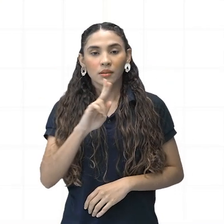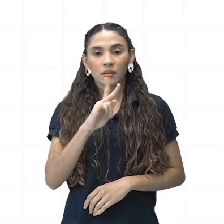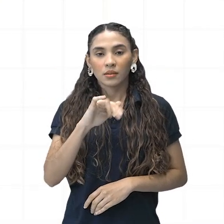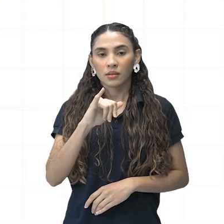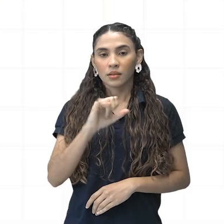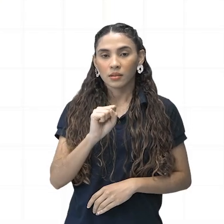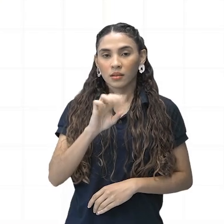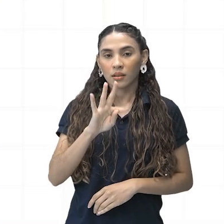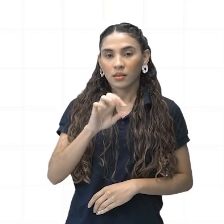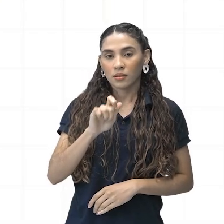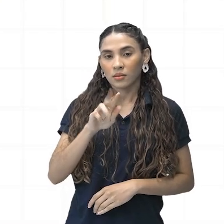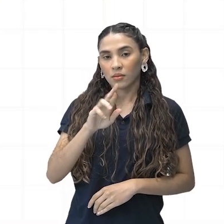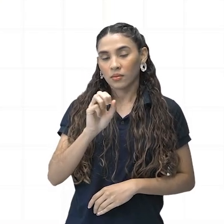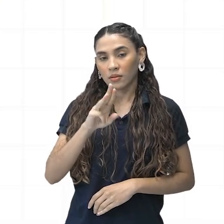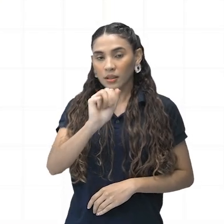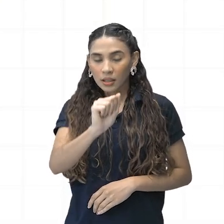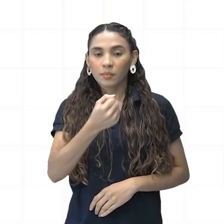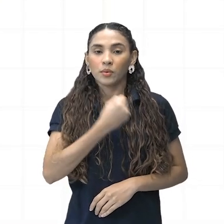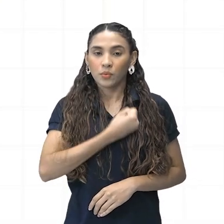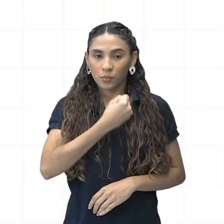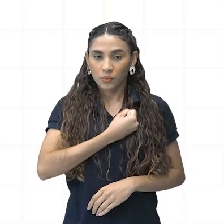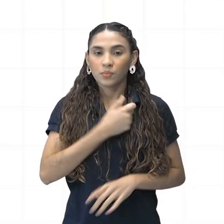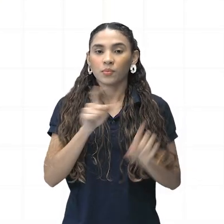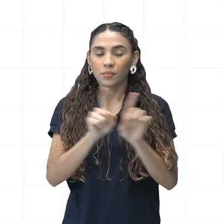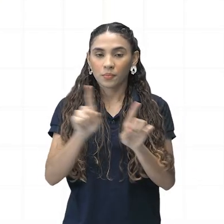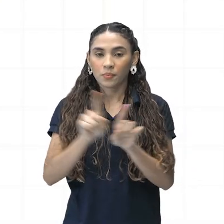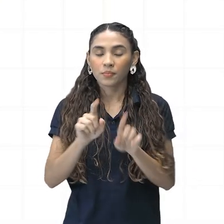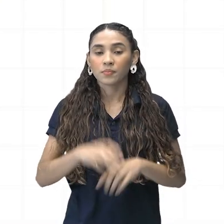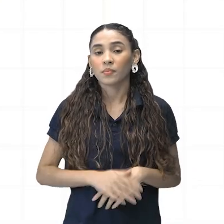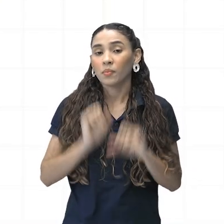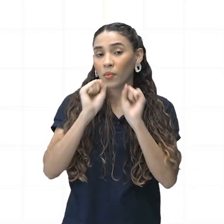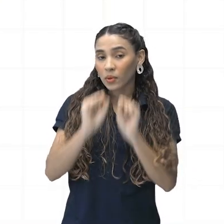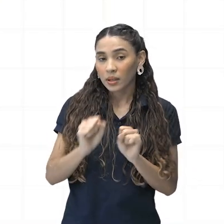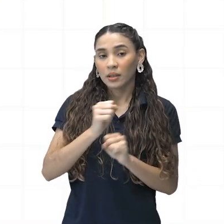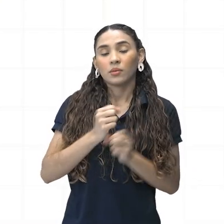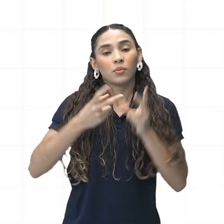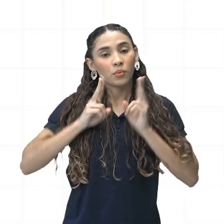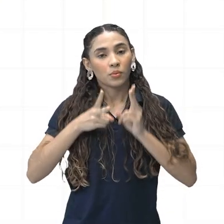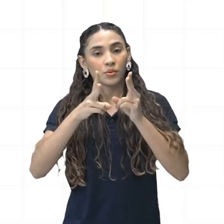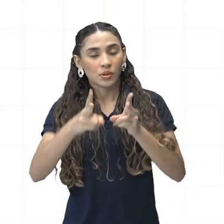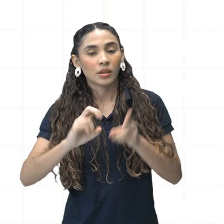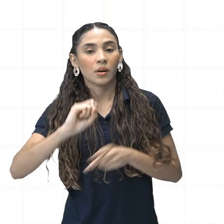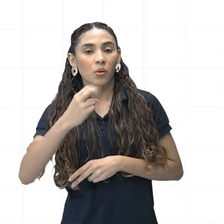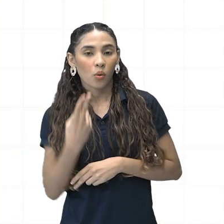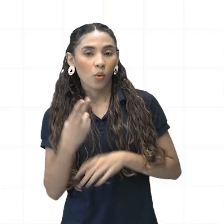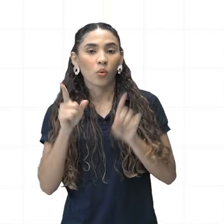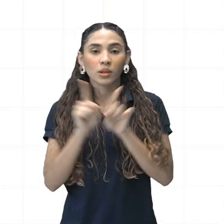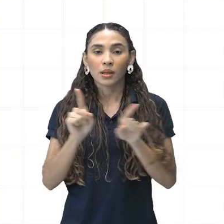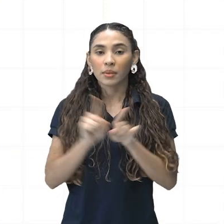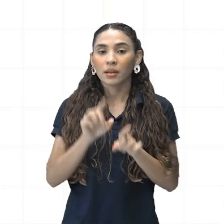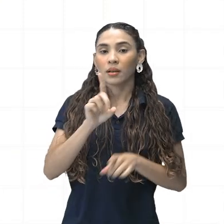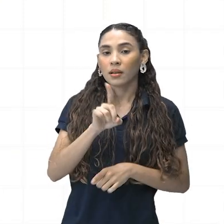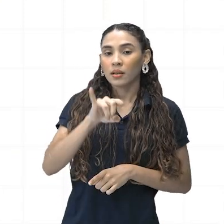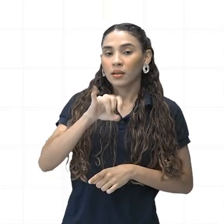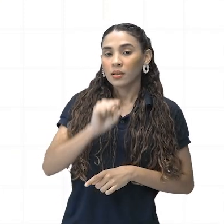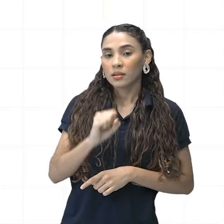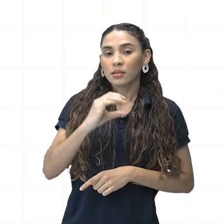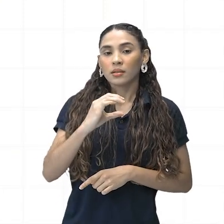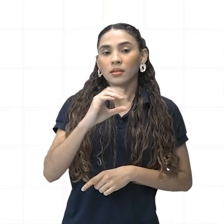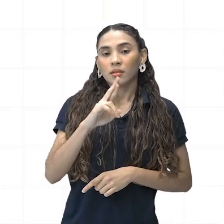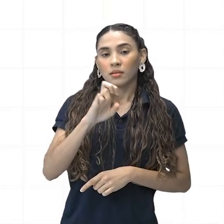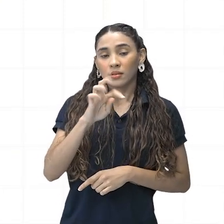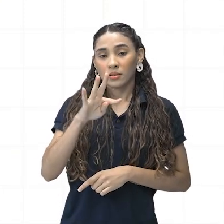com variáveis numéricas, tá bom? Podendo ser contínuas ou discretas. Vai